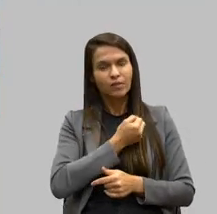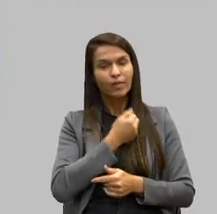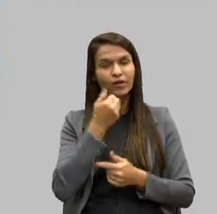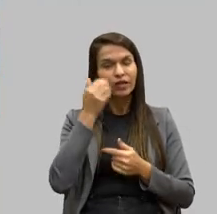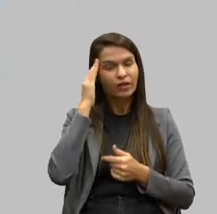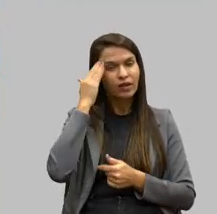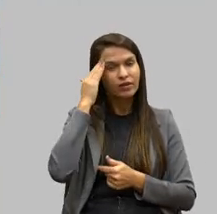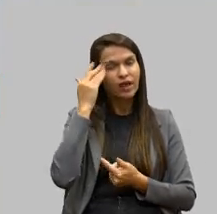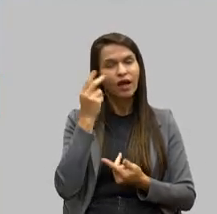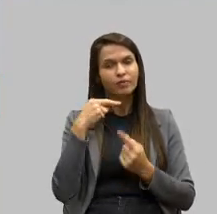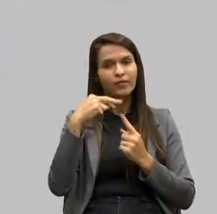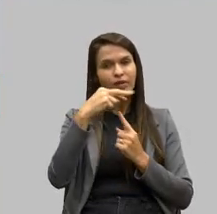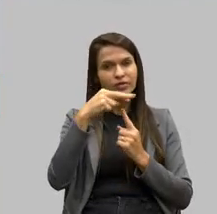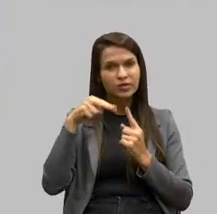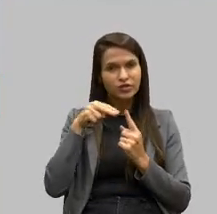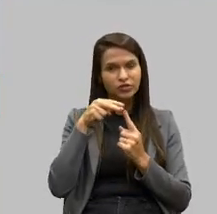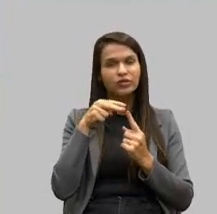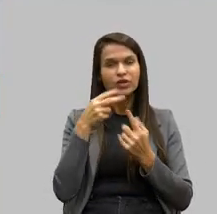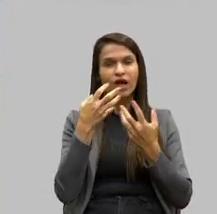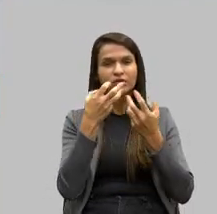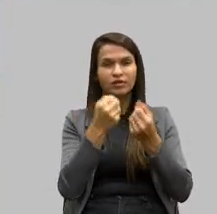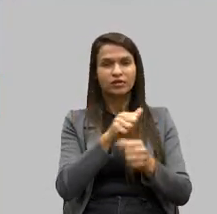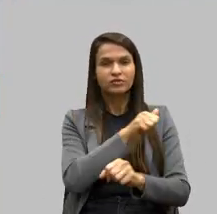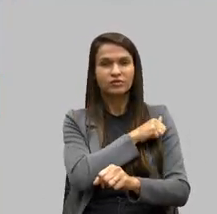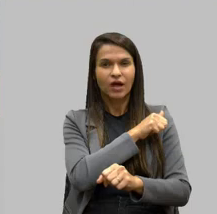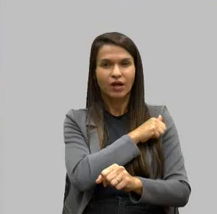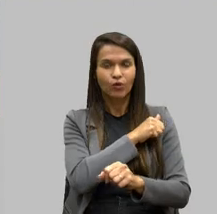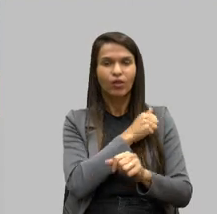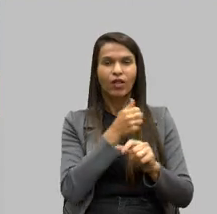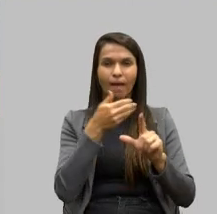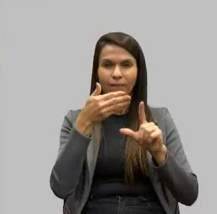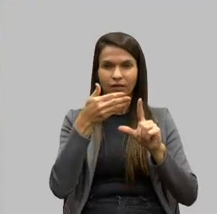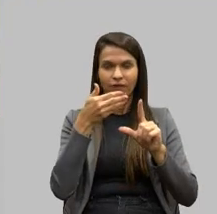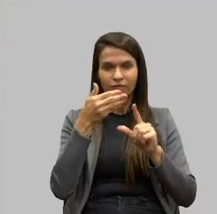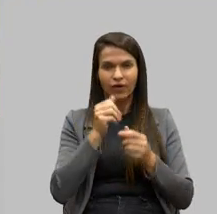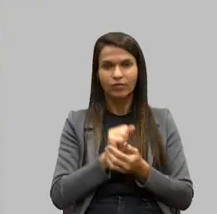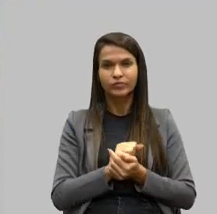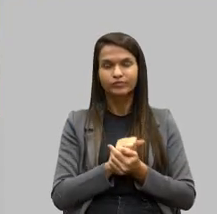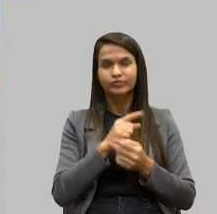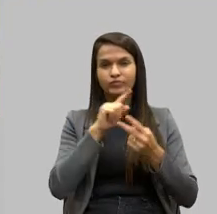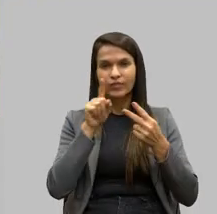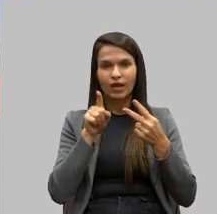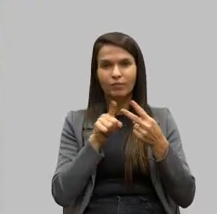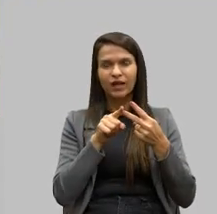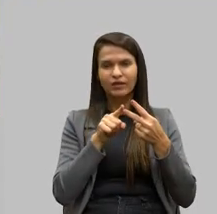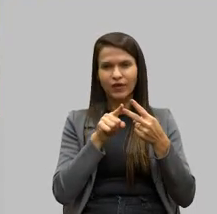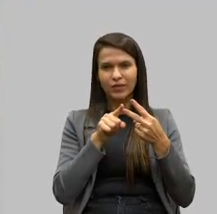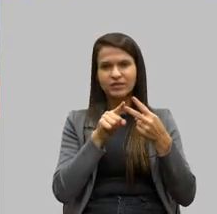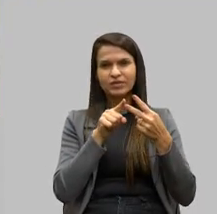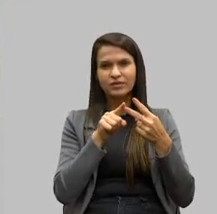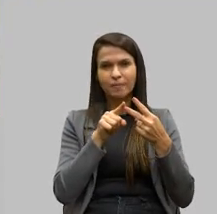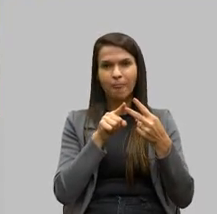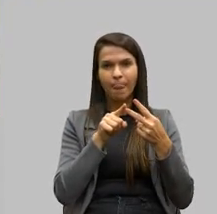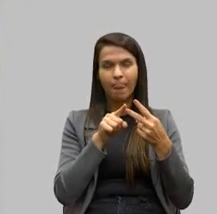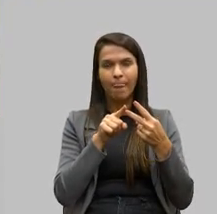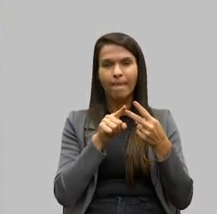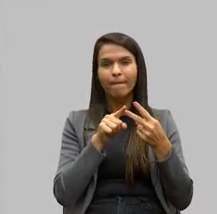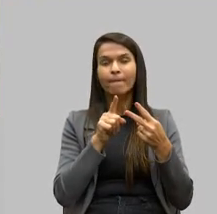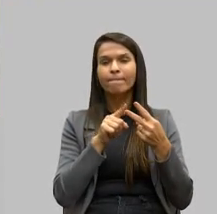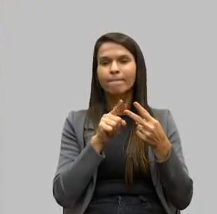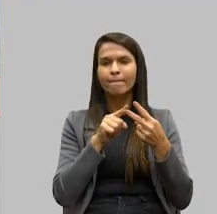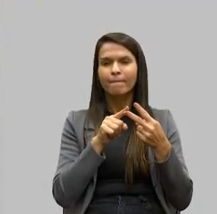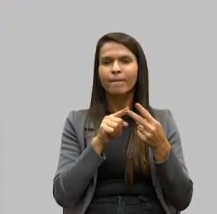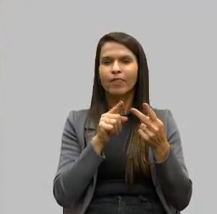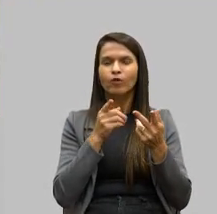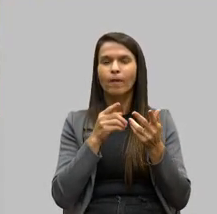a perspectiva da adesão dos alunos à plataforma. O segundo ponto, por exemplo, simulado do Enem. O primeiro simulado já